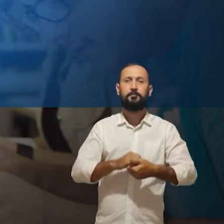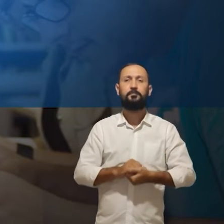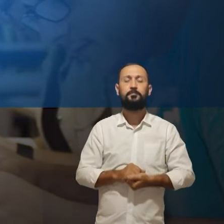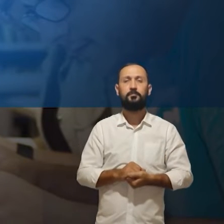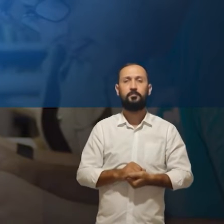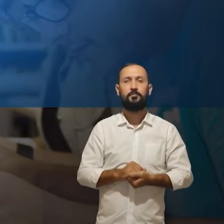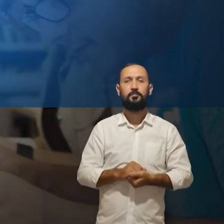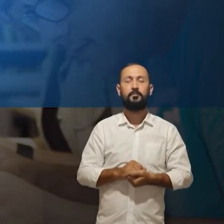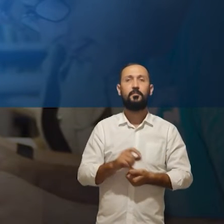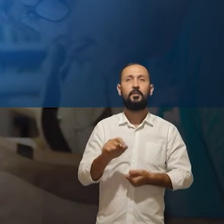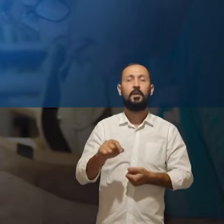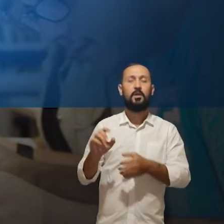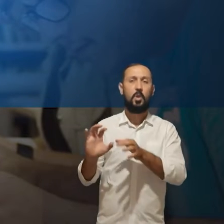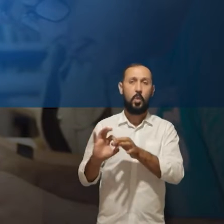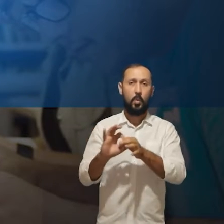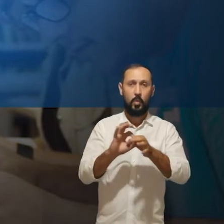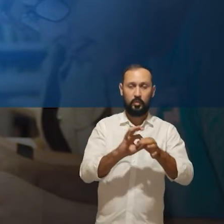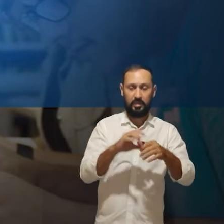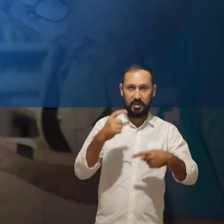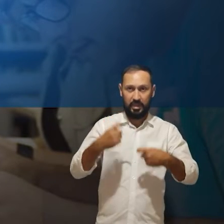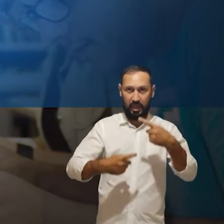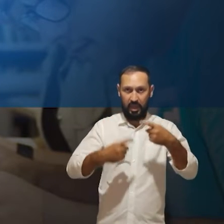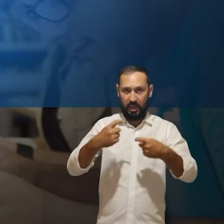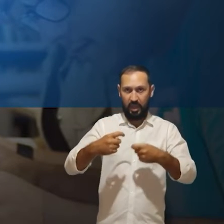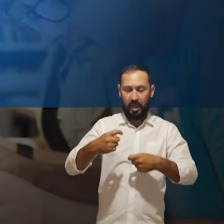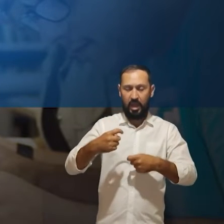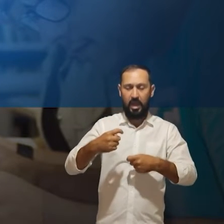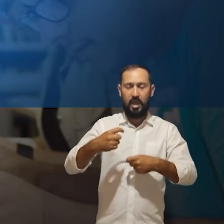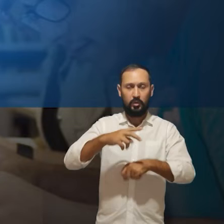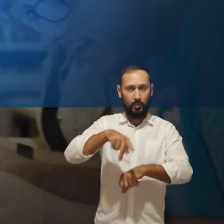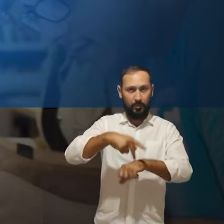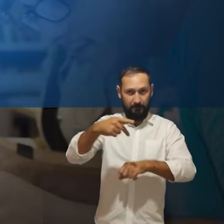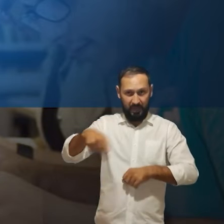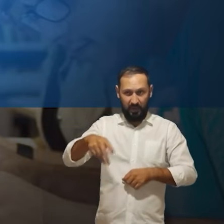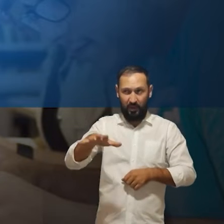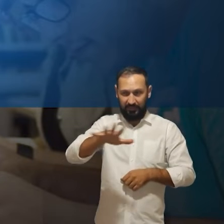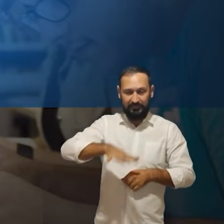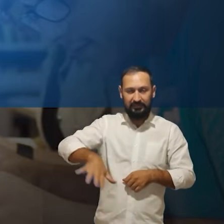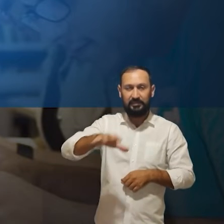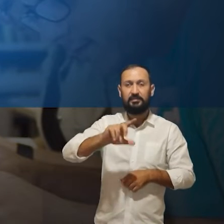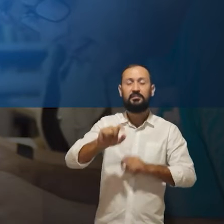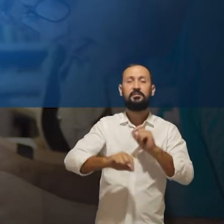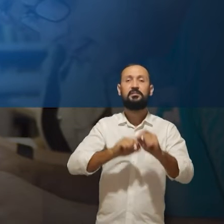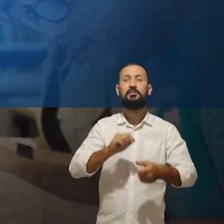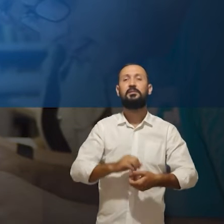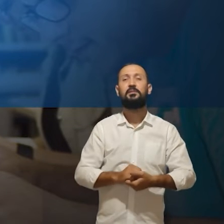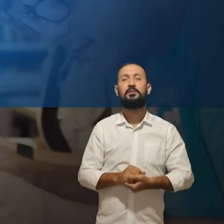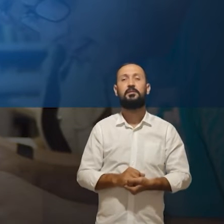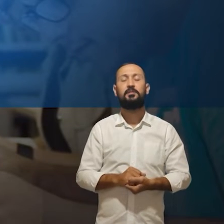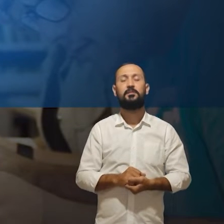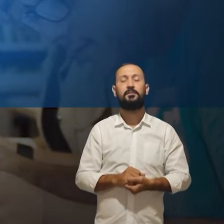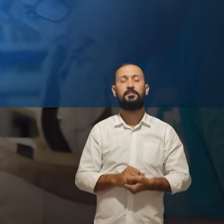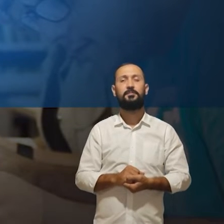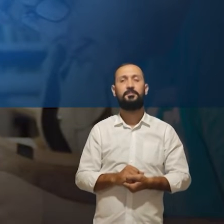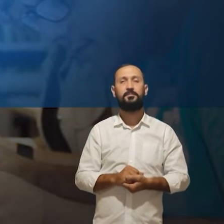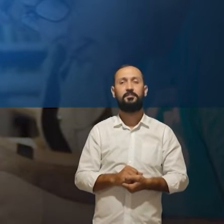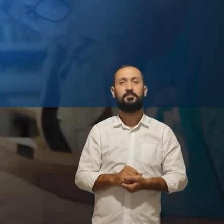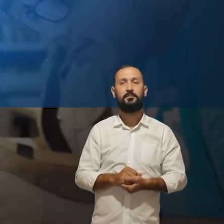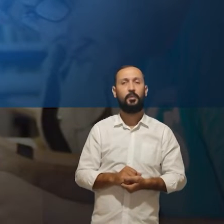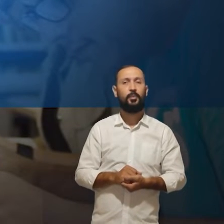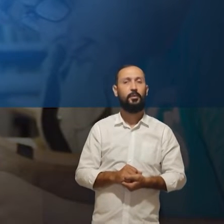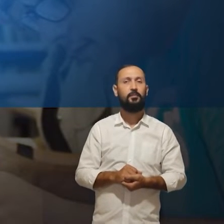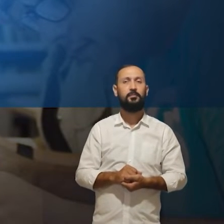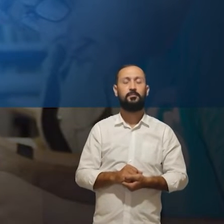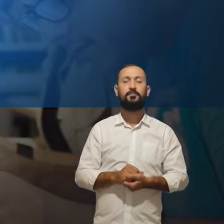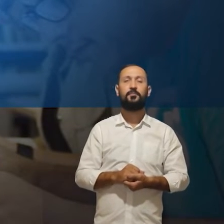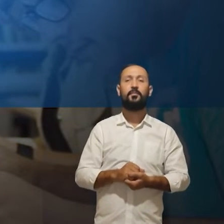nosso contexto de guerra do Paraguai, o que ela queria, na verdade, e se concatena muito à sua fala inicial,